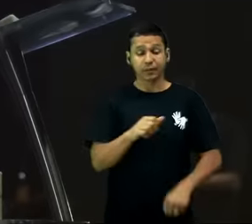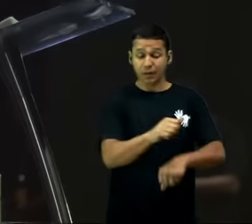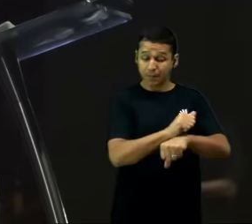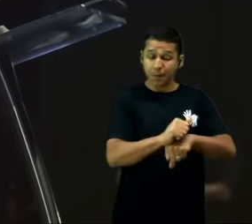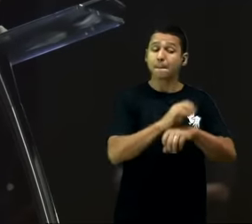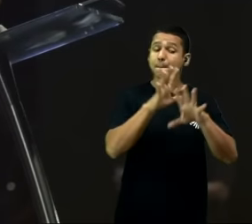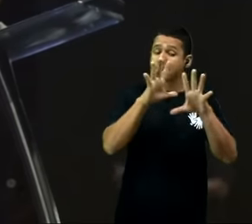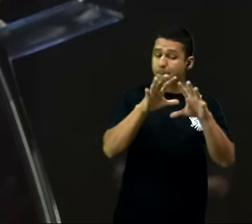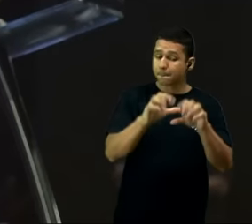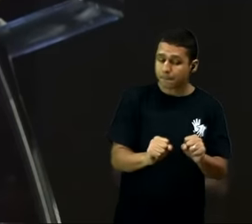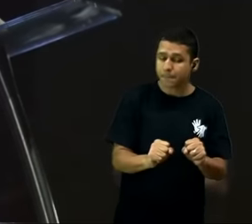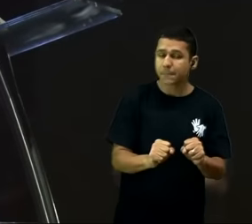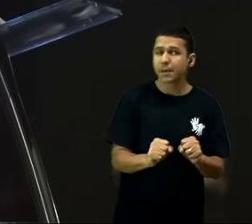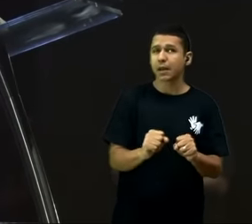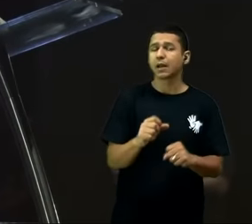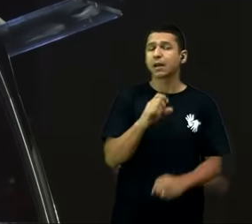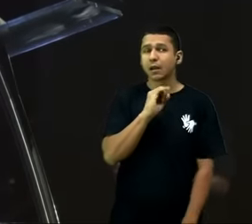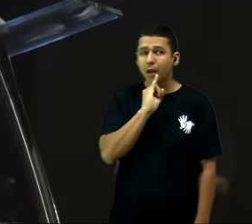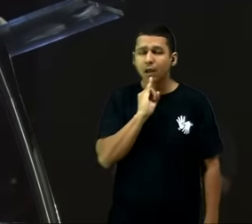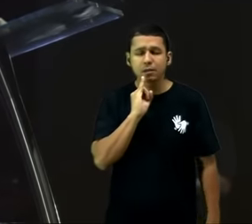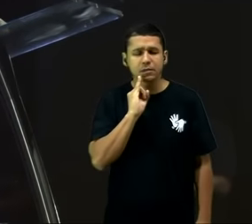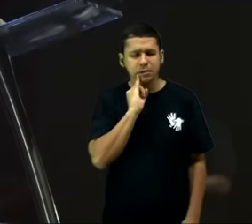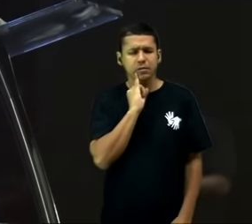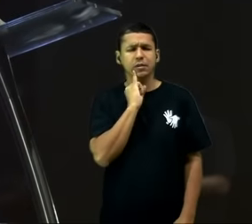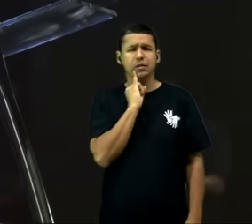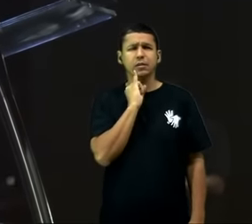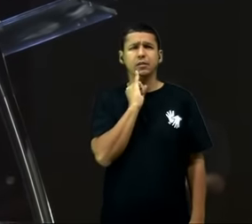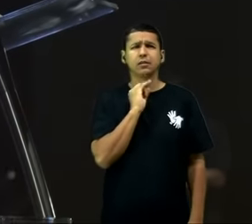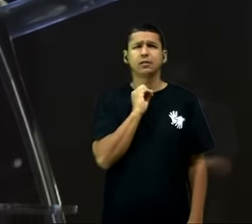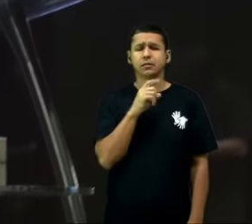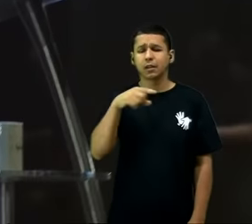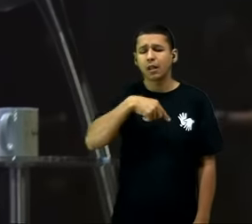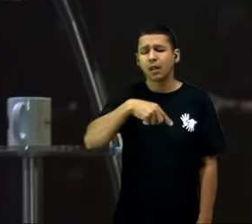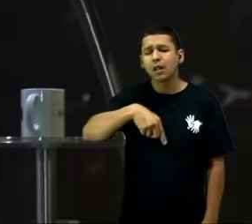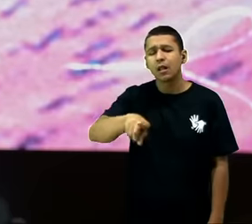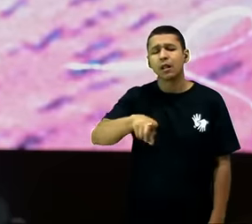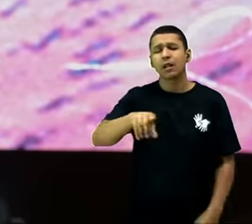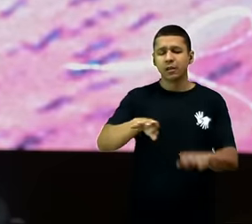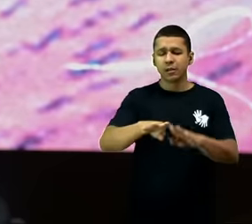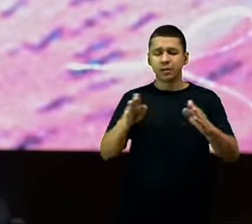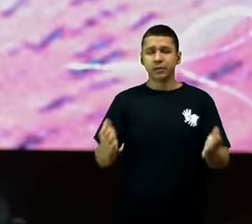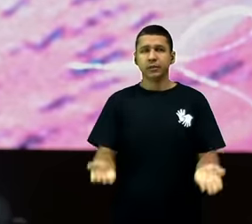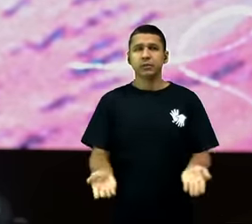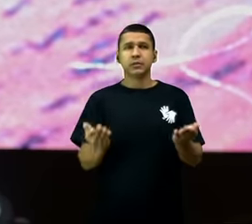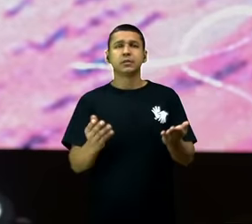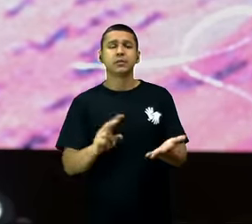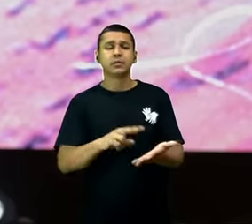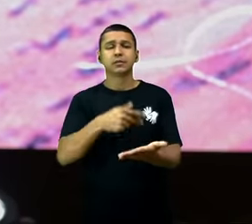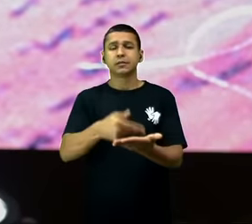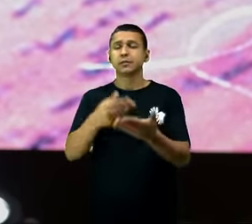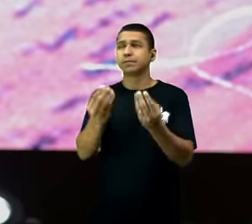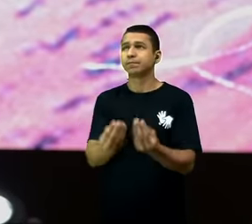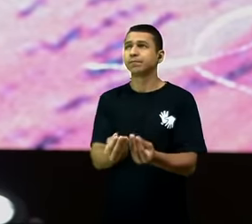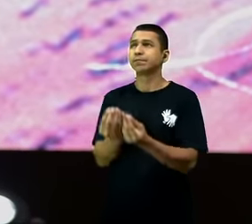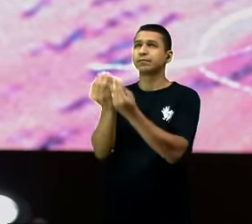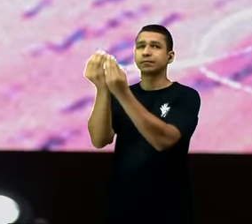dei, pega a promessa que eu te dei, leva para o altar e oferece a